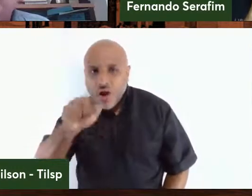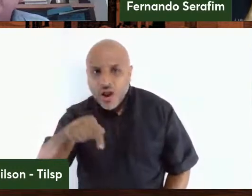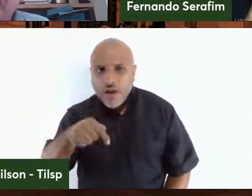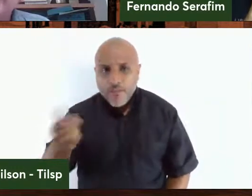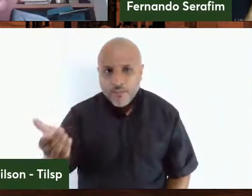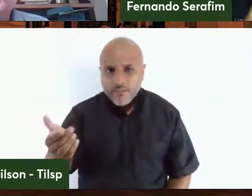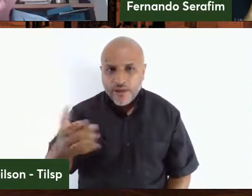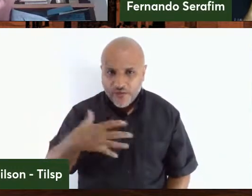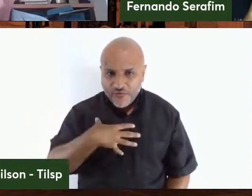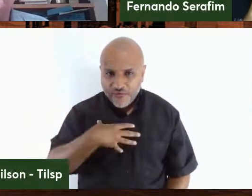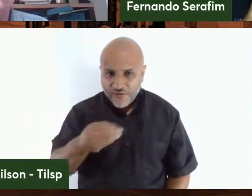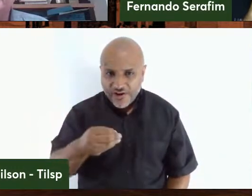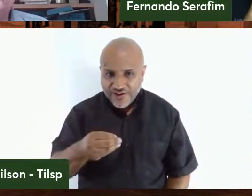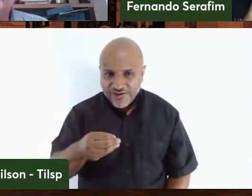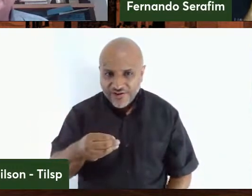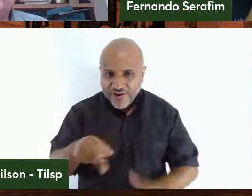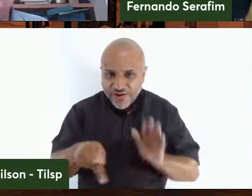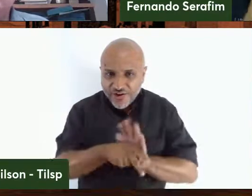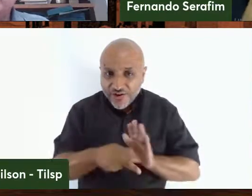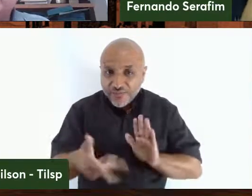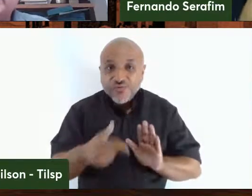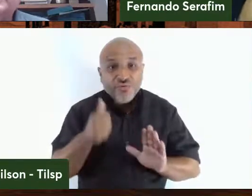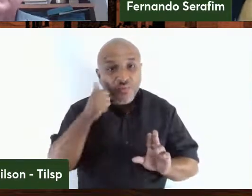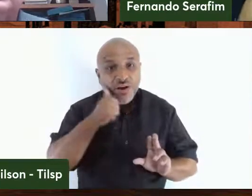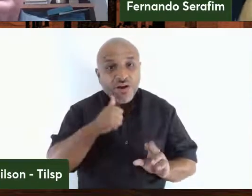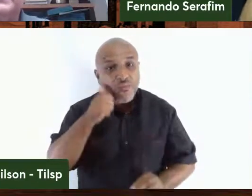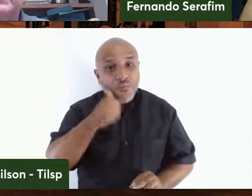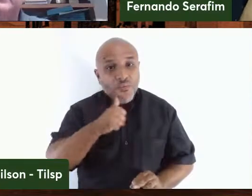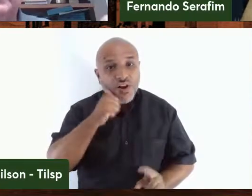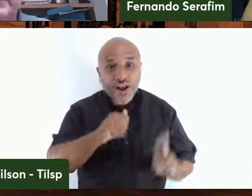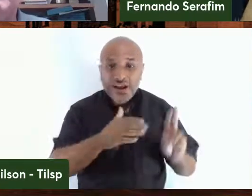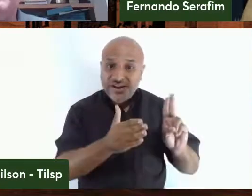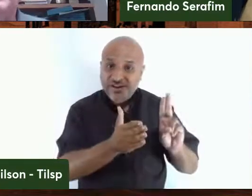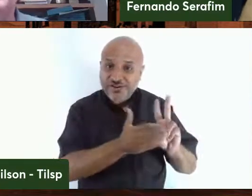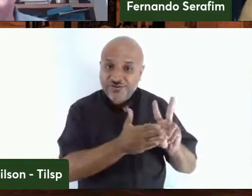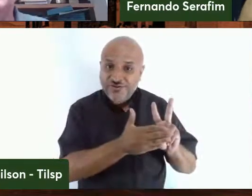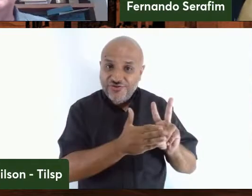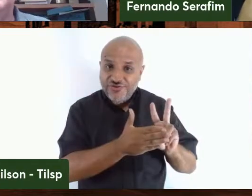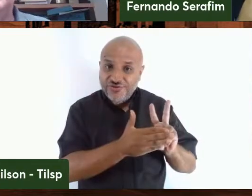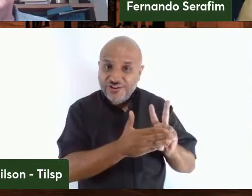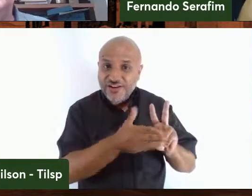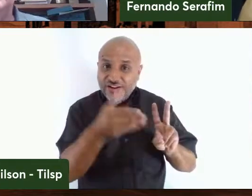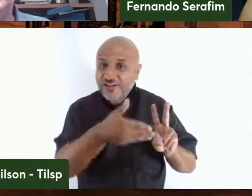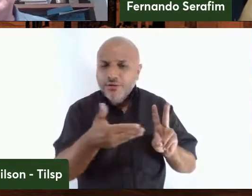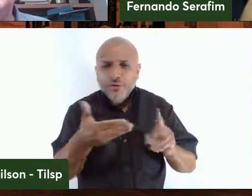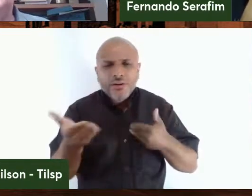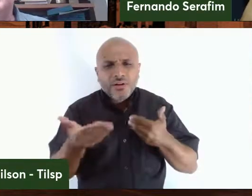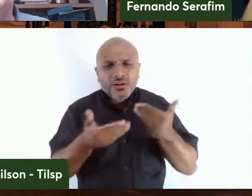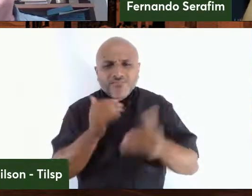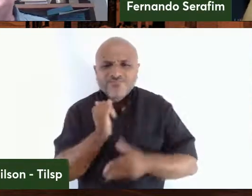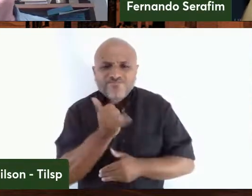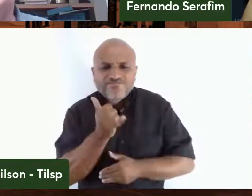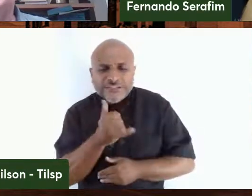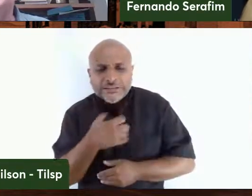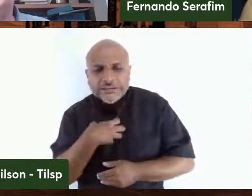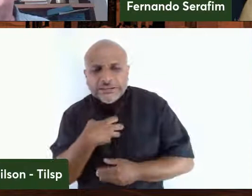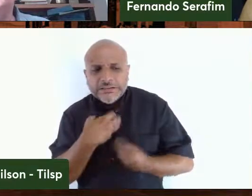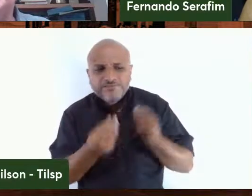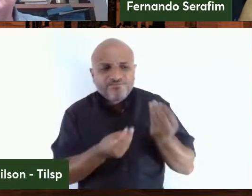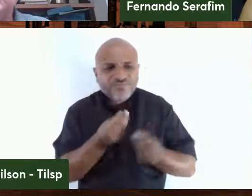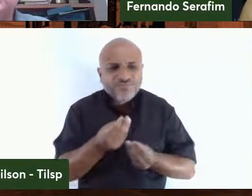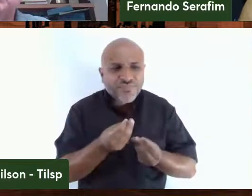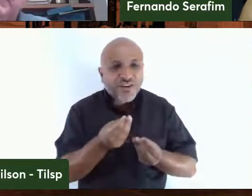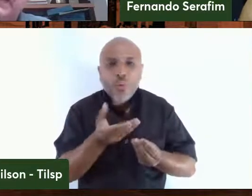de uma mulher indígena. Então eu quis associar o drama dessa mulher indígena